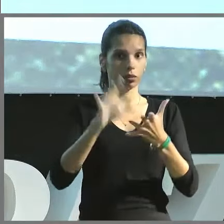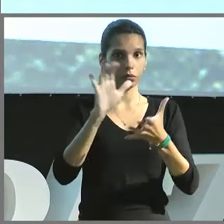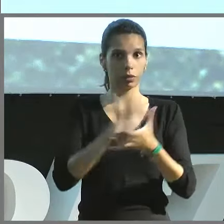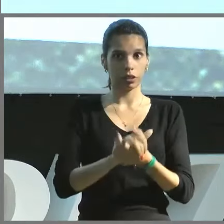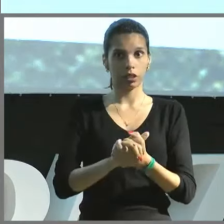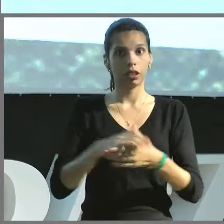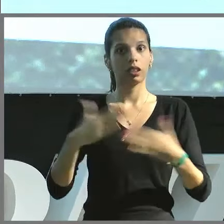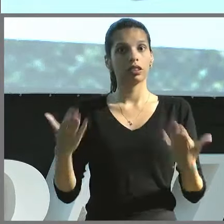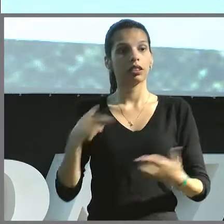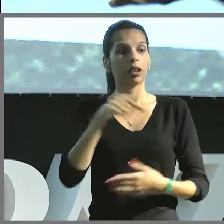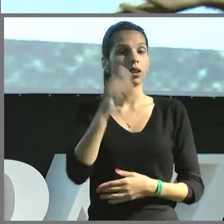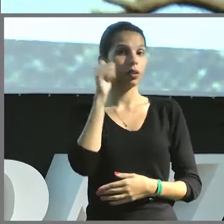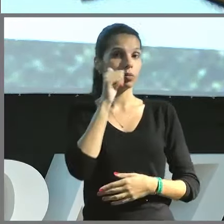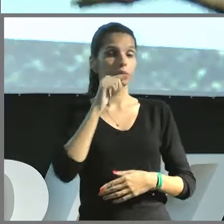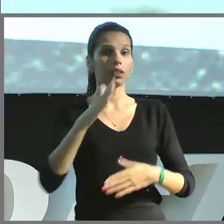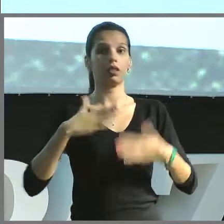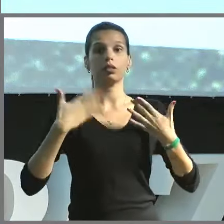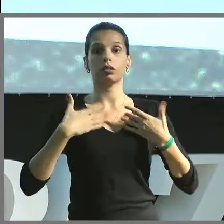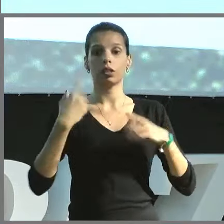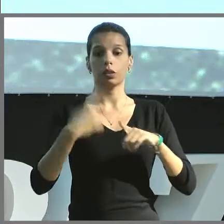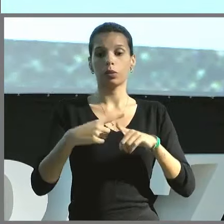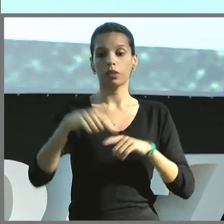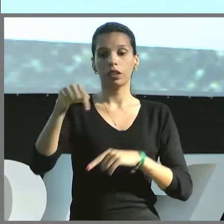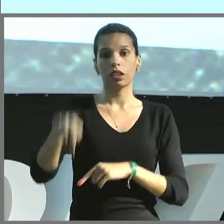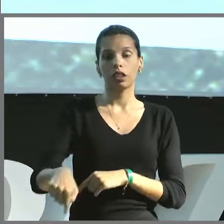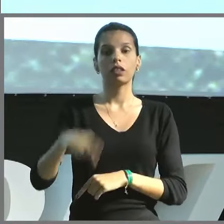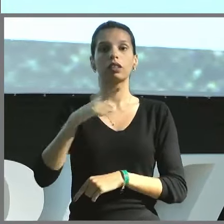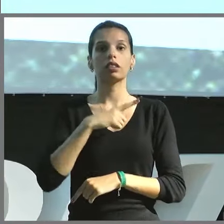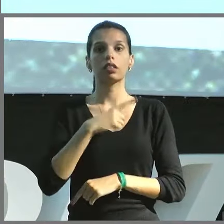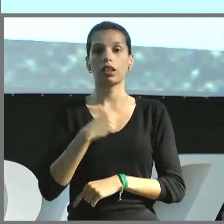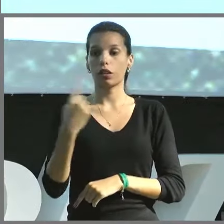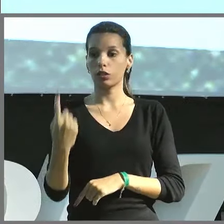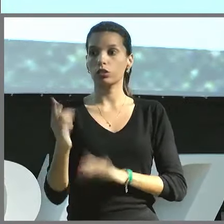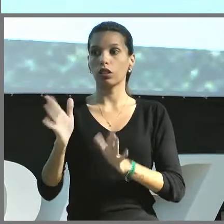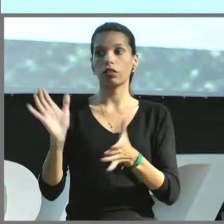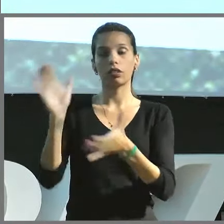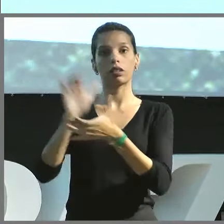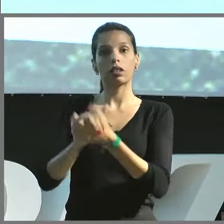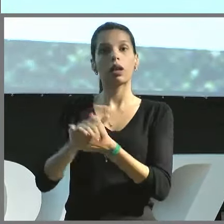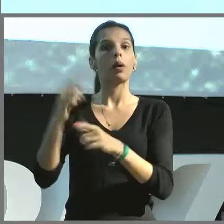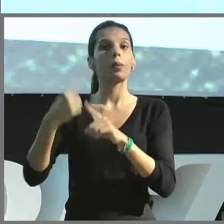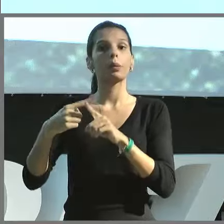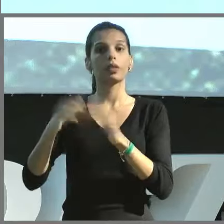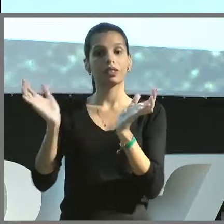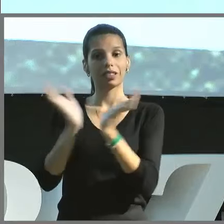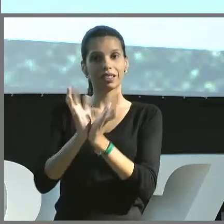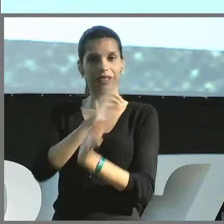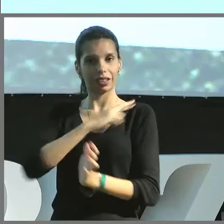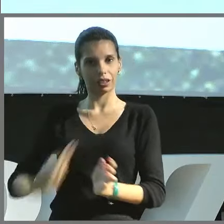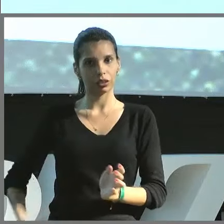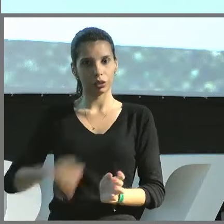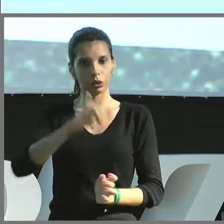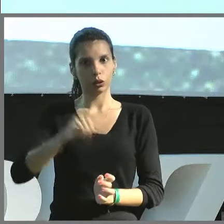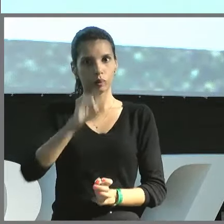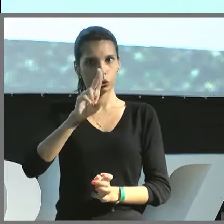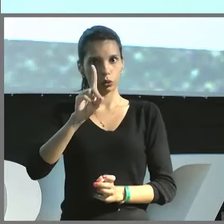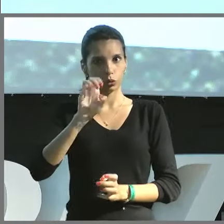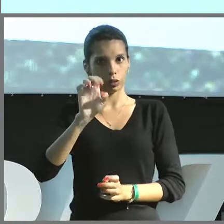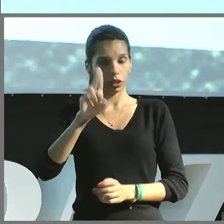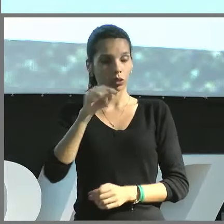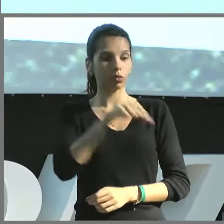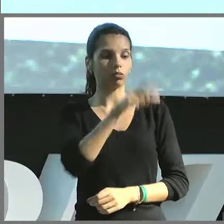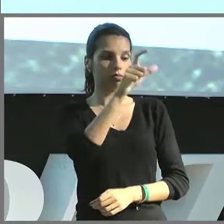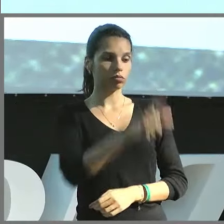fica assustada, já estava, porque um homem não se dirige a uma mulher em público, e porque um judeu não se dirige a uma samaritana, e